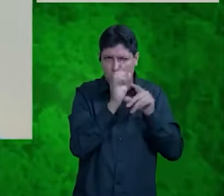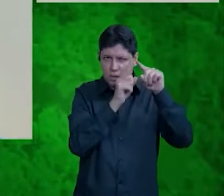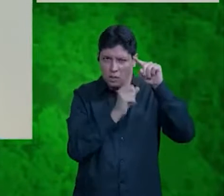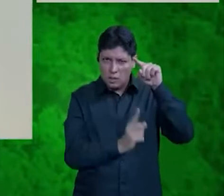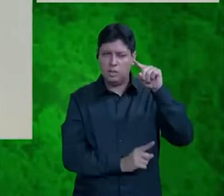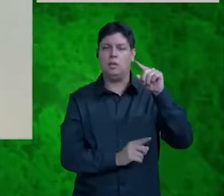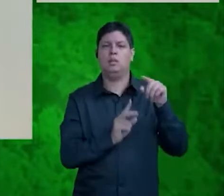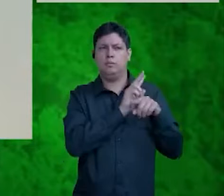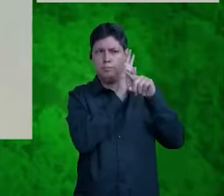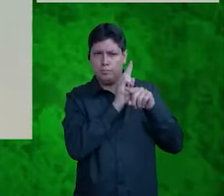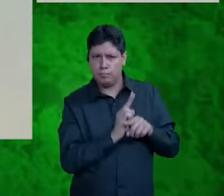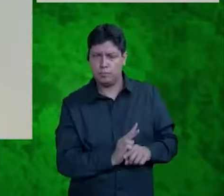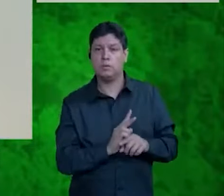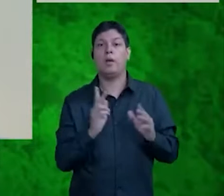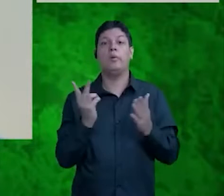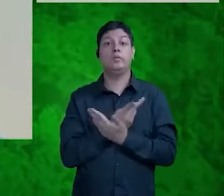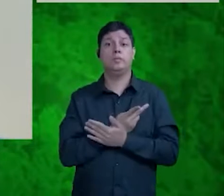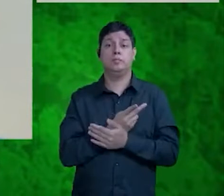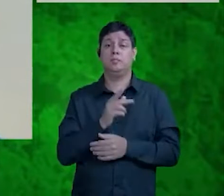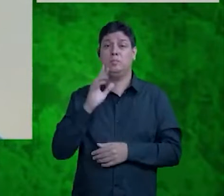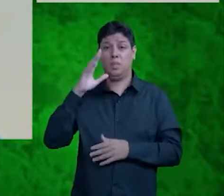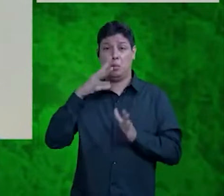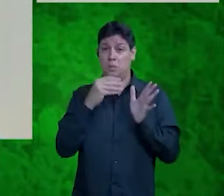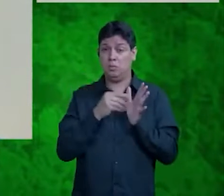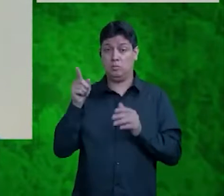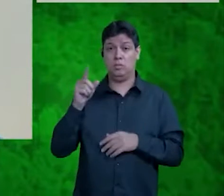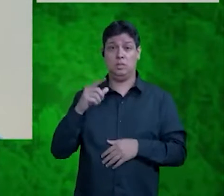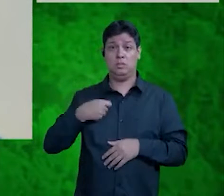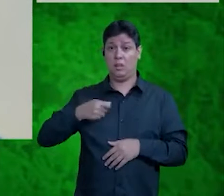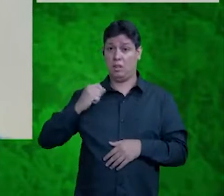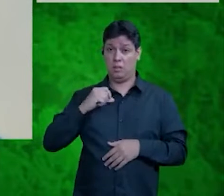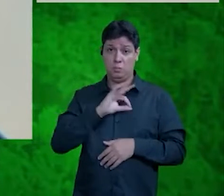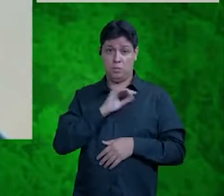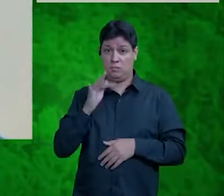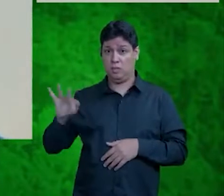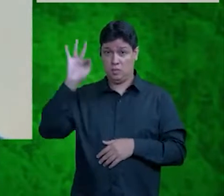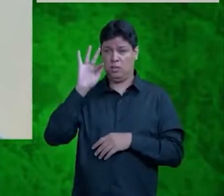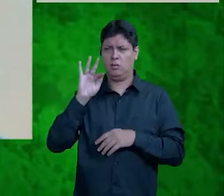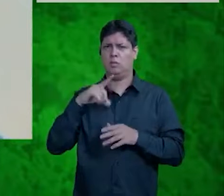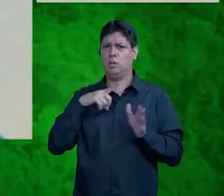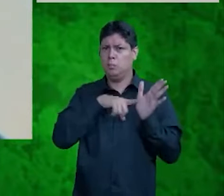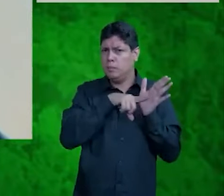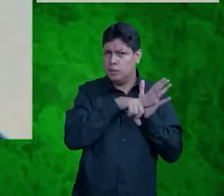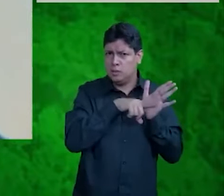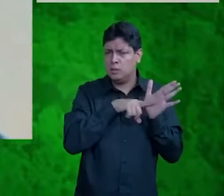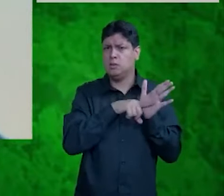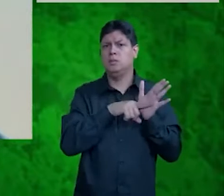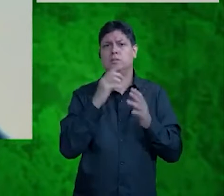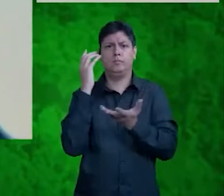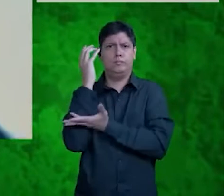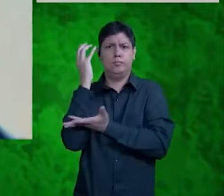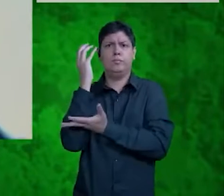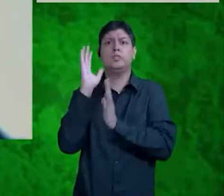da Polícia Federal que estavam investigando o desmatamento e eles caíram do dia para a noite por intervenções políticas. Isso tem que acabar.